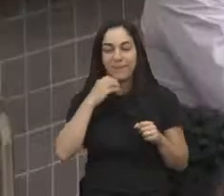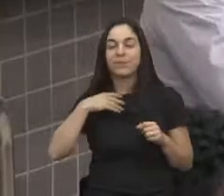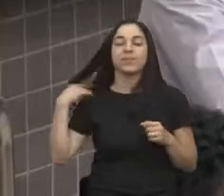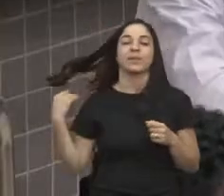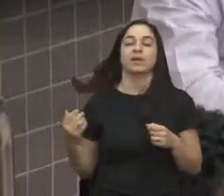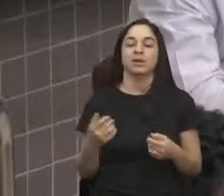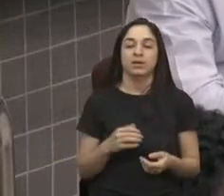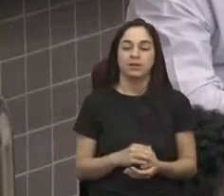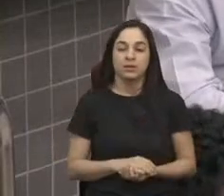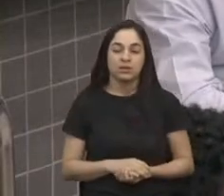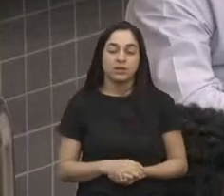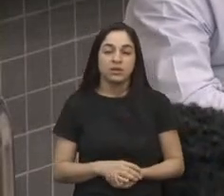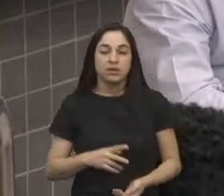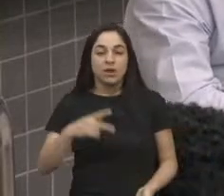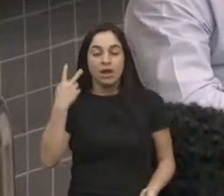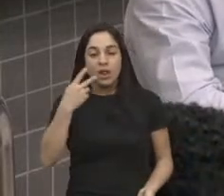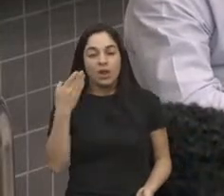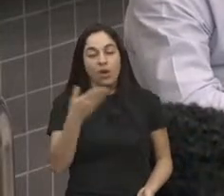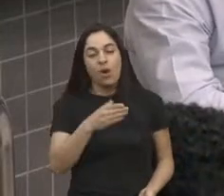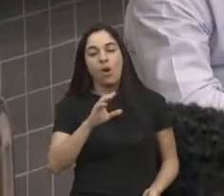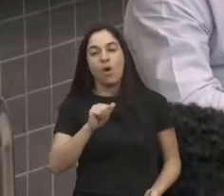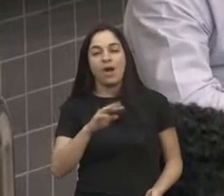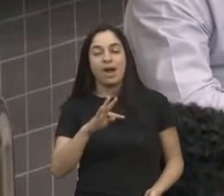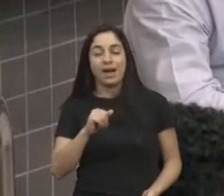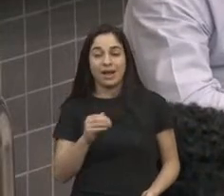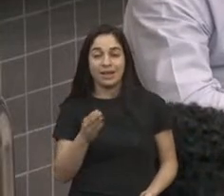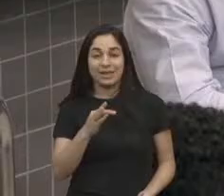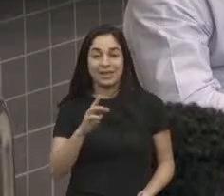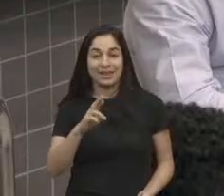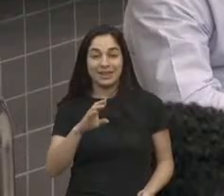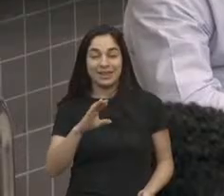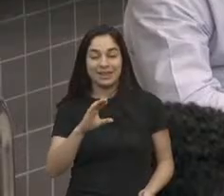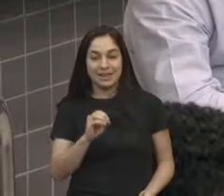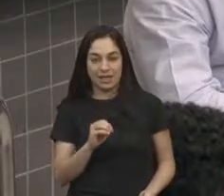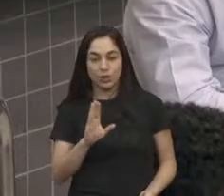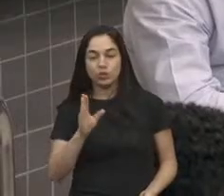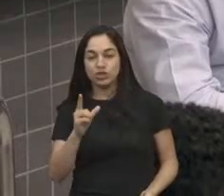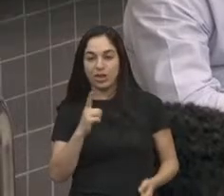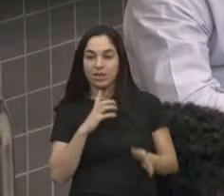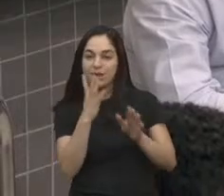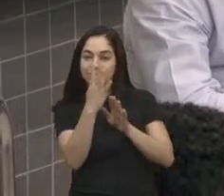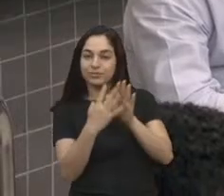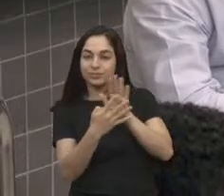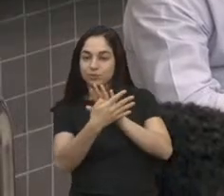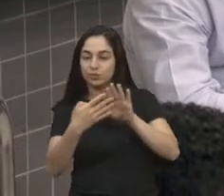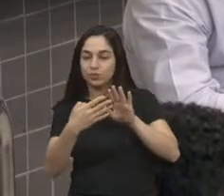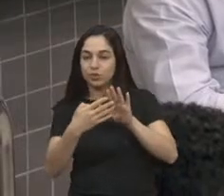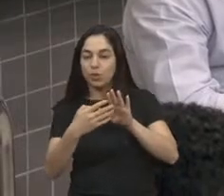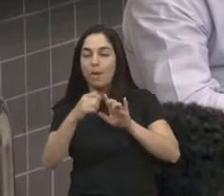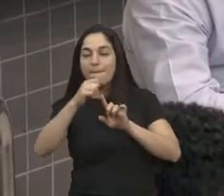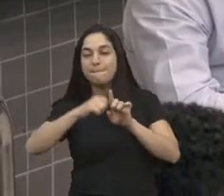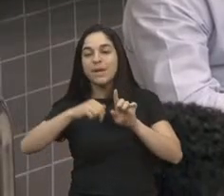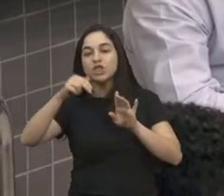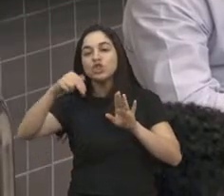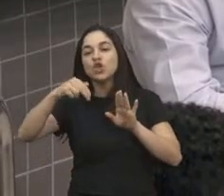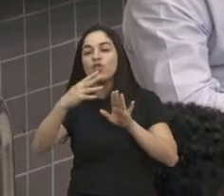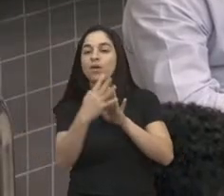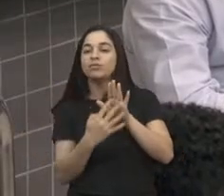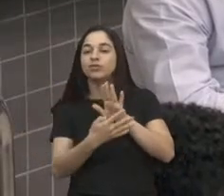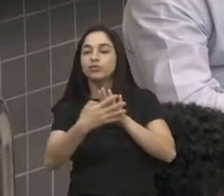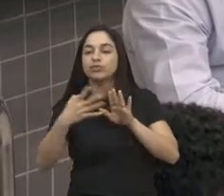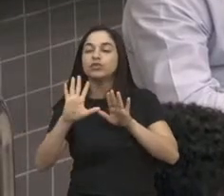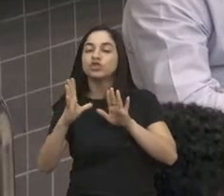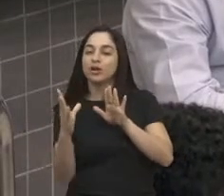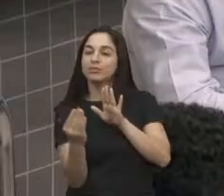Vereador, referente ao Catatreco, nós já estamos com um cronograma fechado do mês de novembro, tá? Até dia 28 de